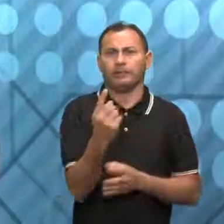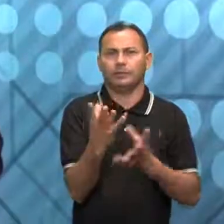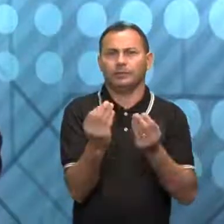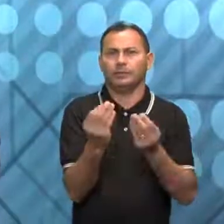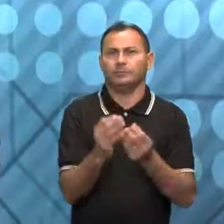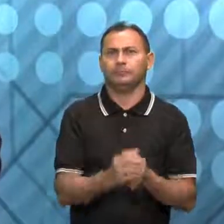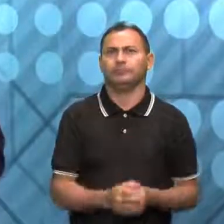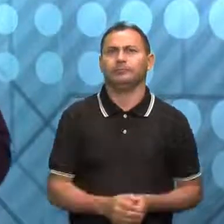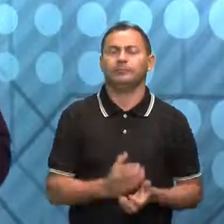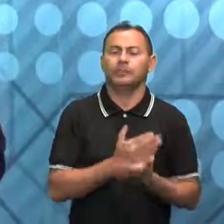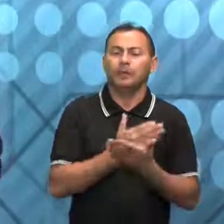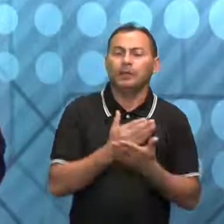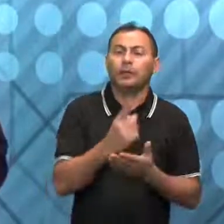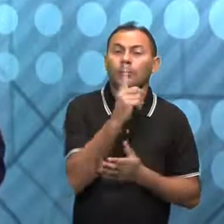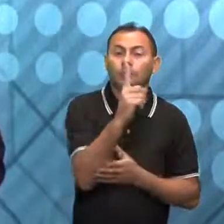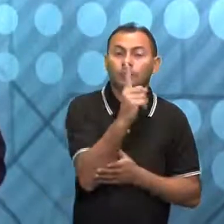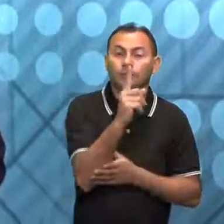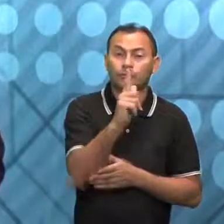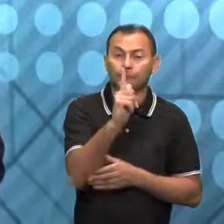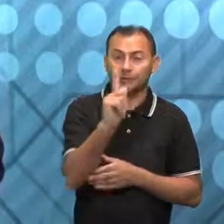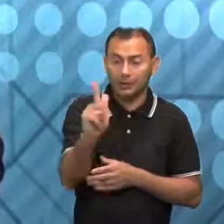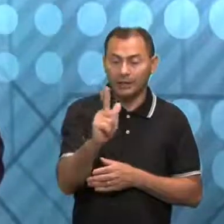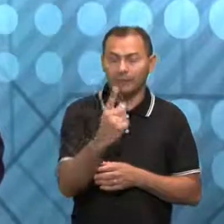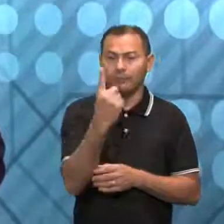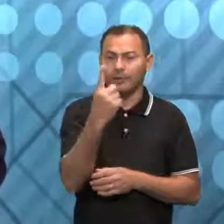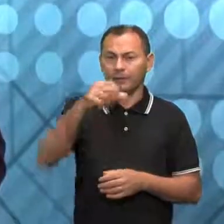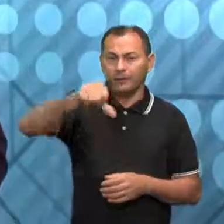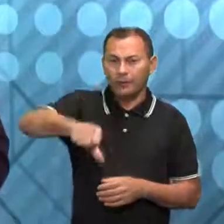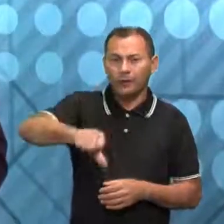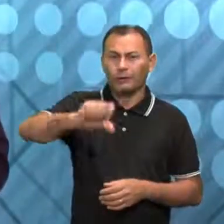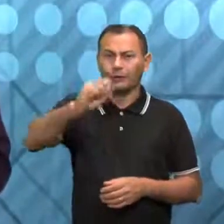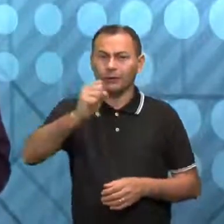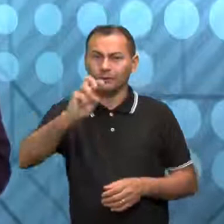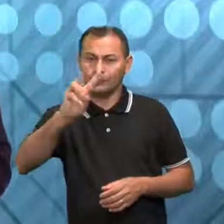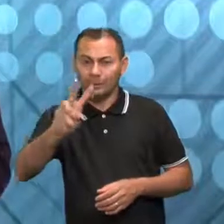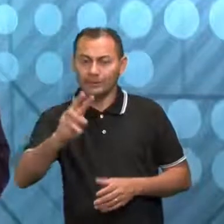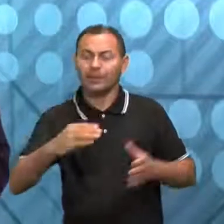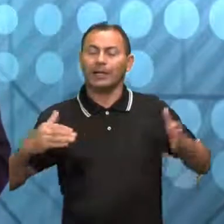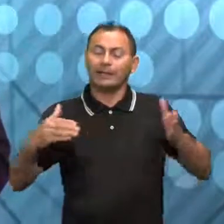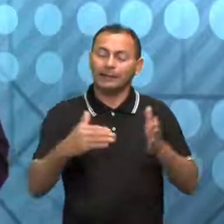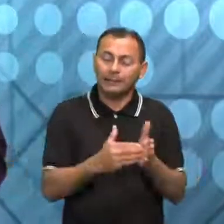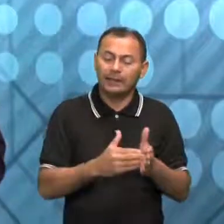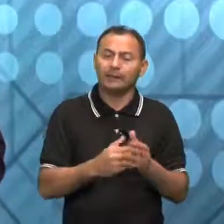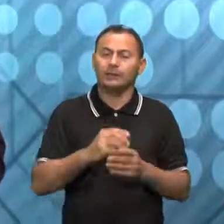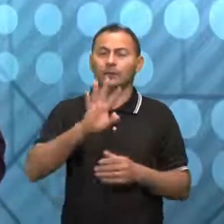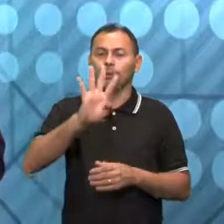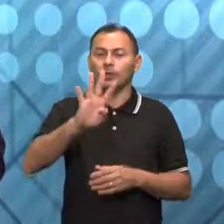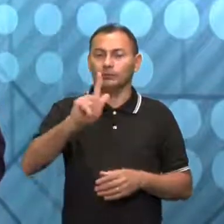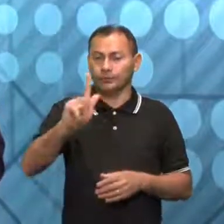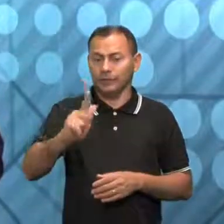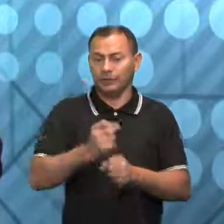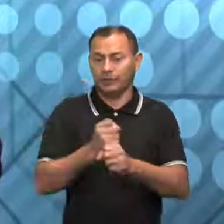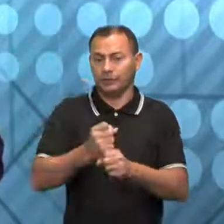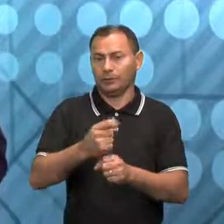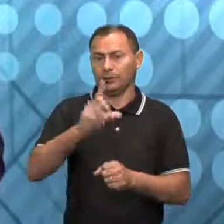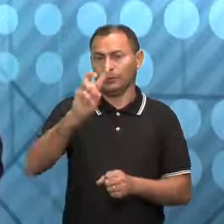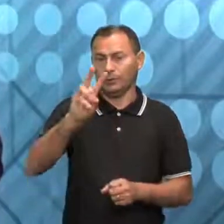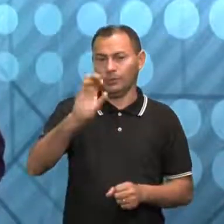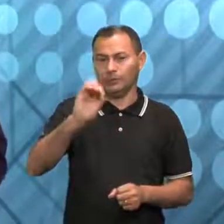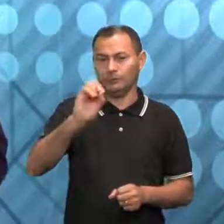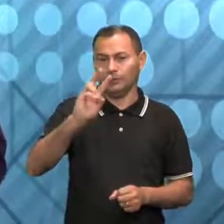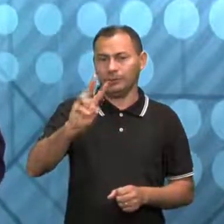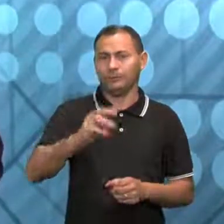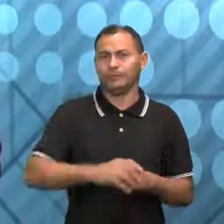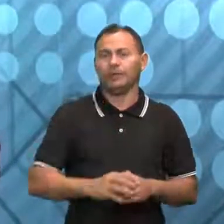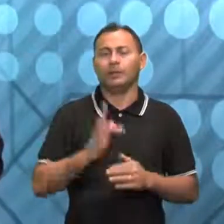tanto. Desde o 1G, lá em 1982, até chegar o lançamento do 4G nos anos 2000 e